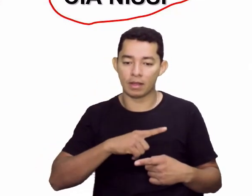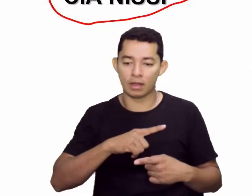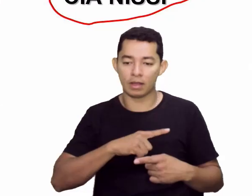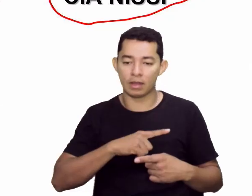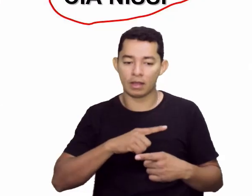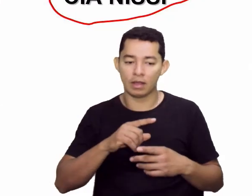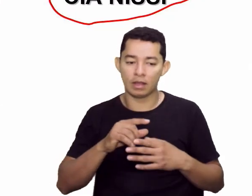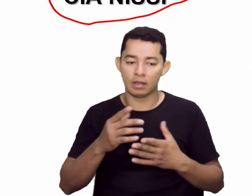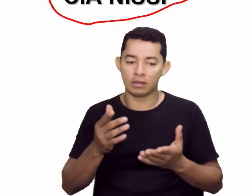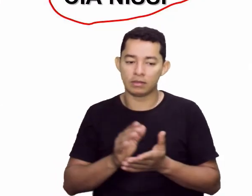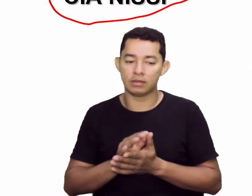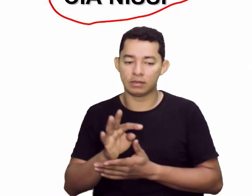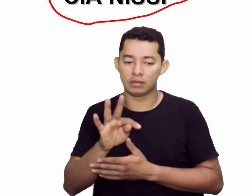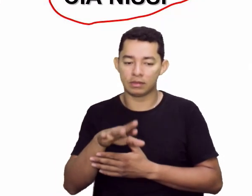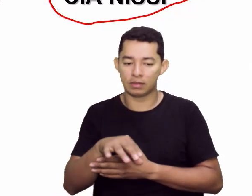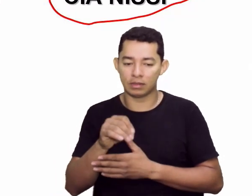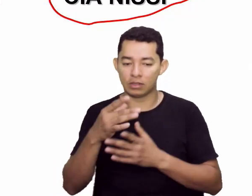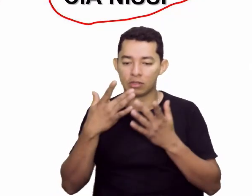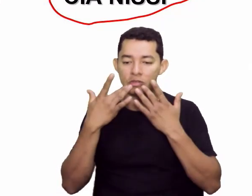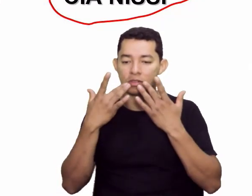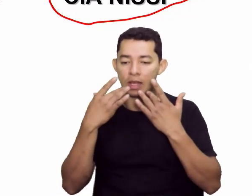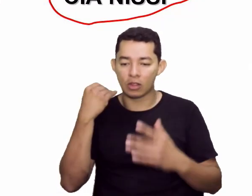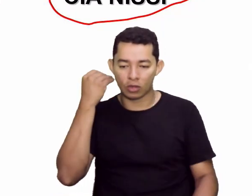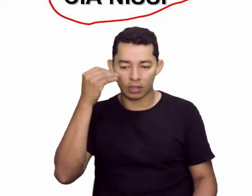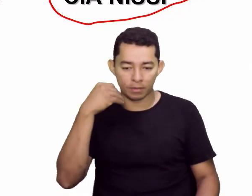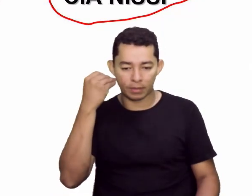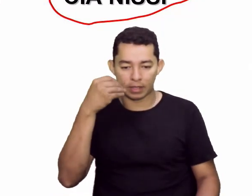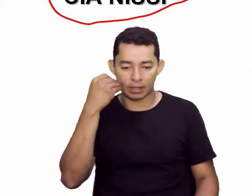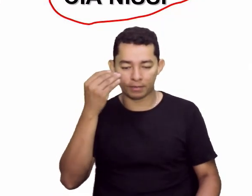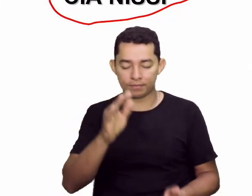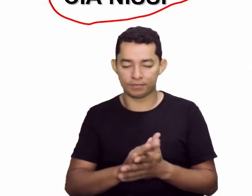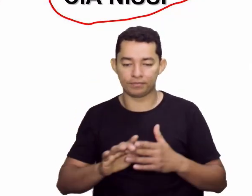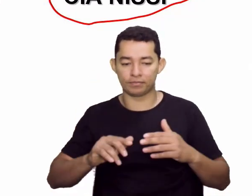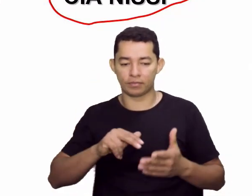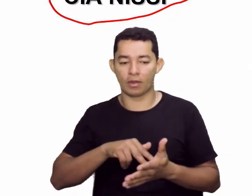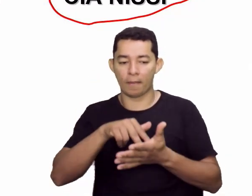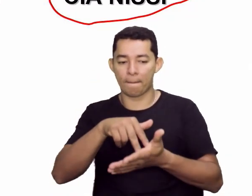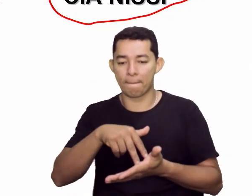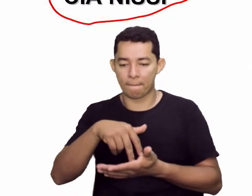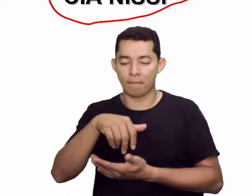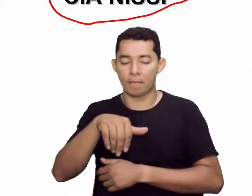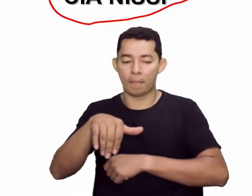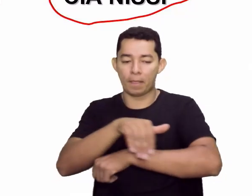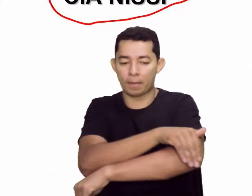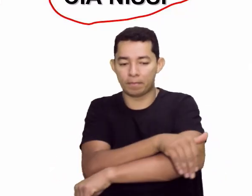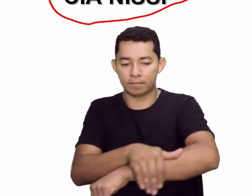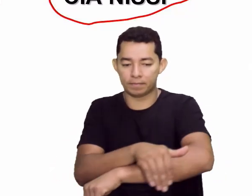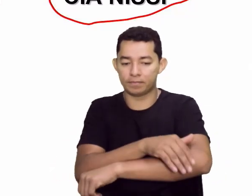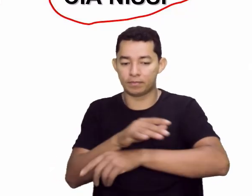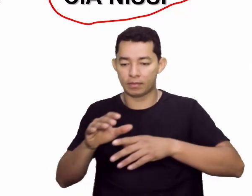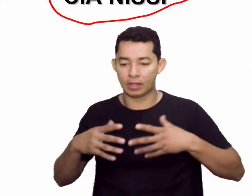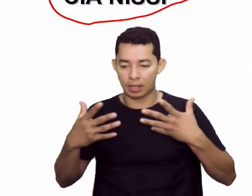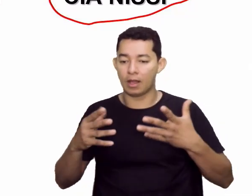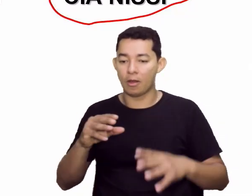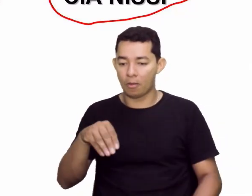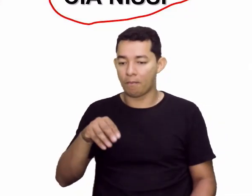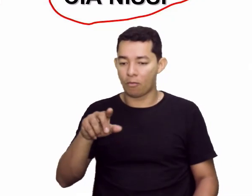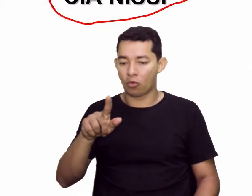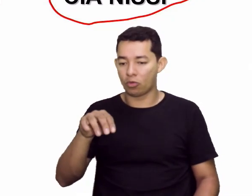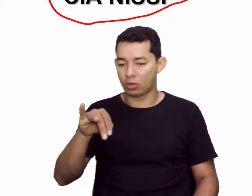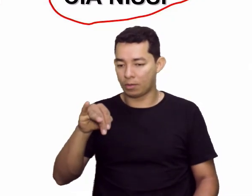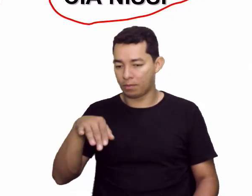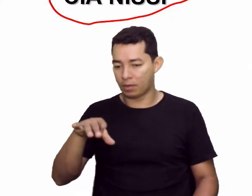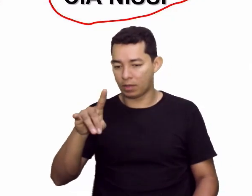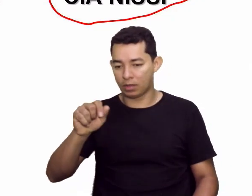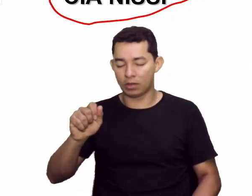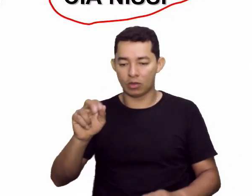uma tendência no teatro experimental, com performances urbanas, espetáculos multimídia, usando